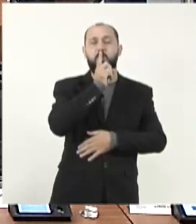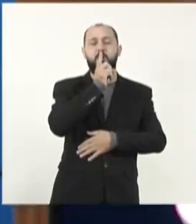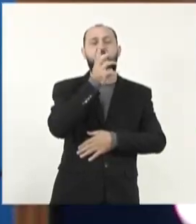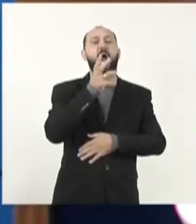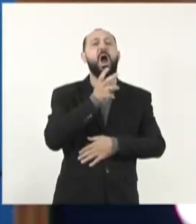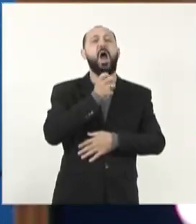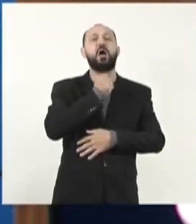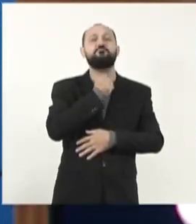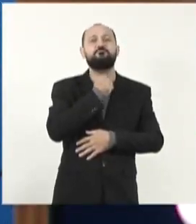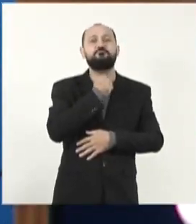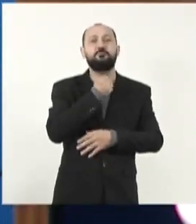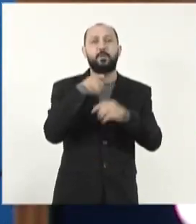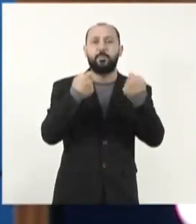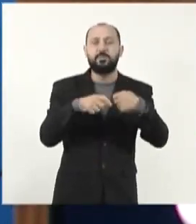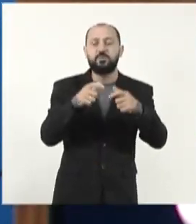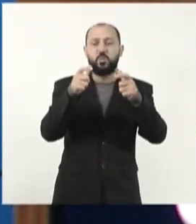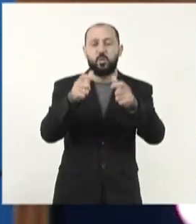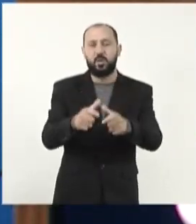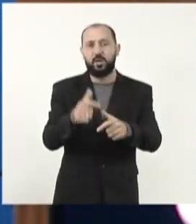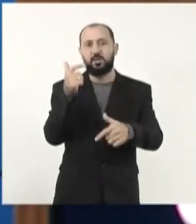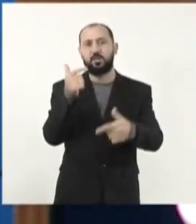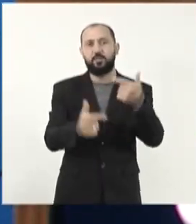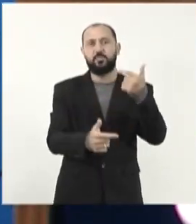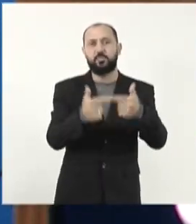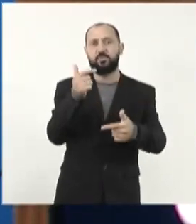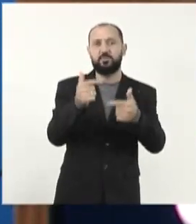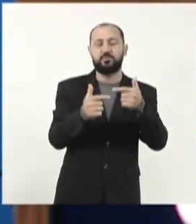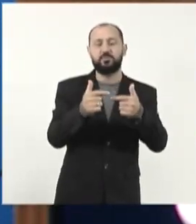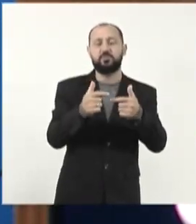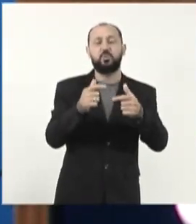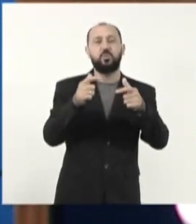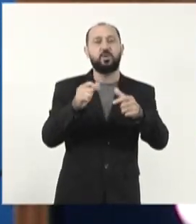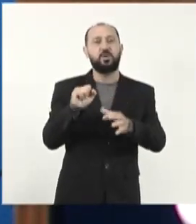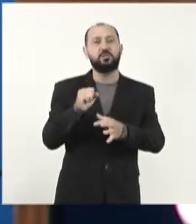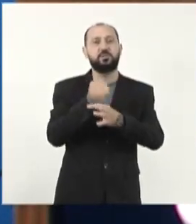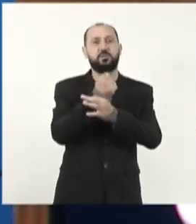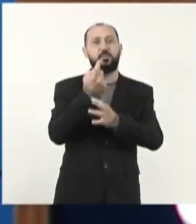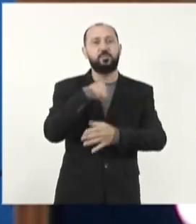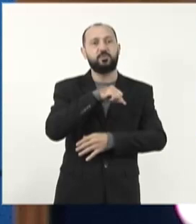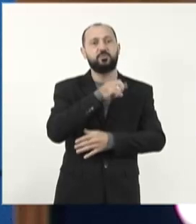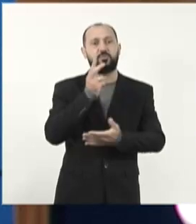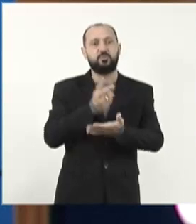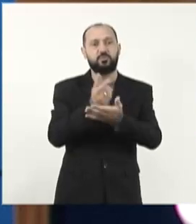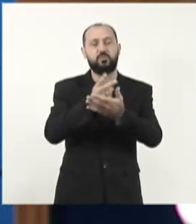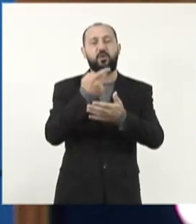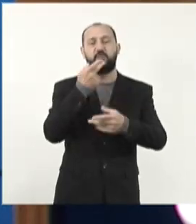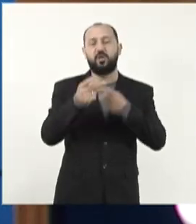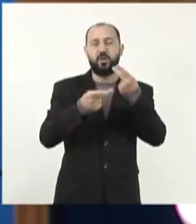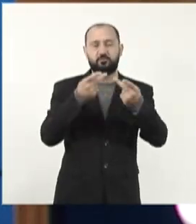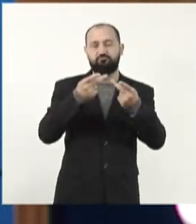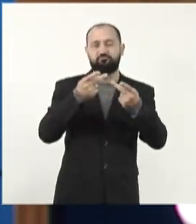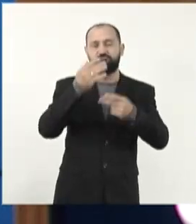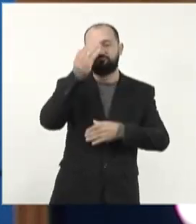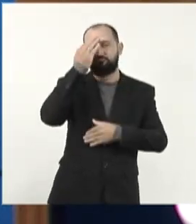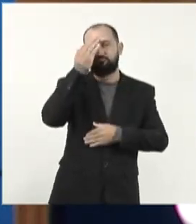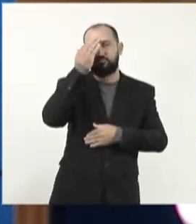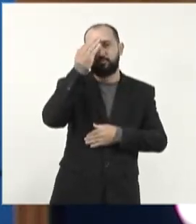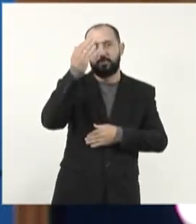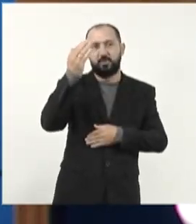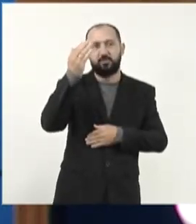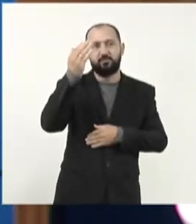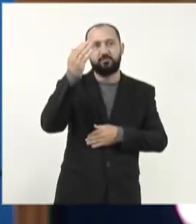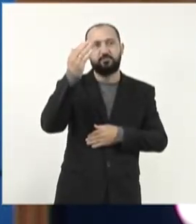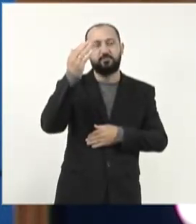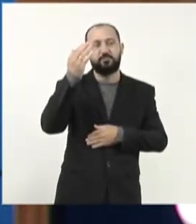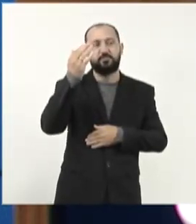gente precisa que esse espaço da política seja um espaço seguro para a gente continuar falando. Então, muito obrigada